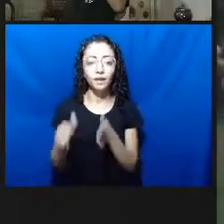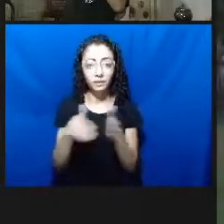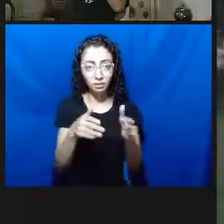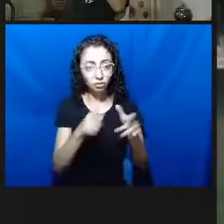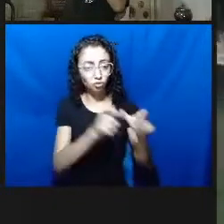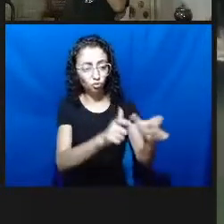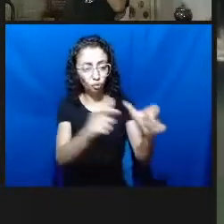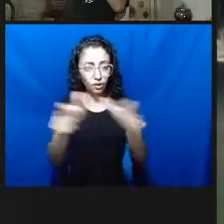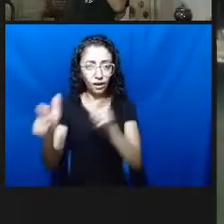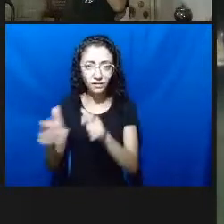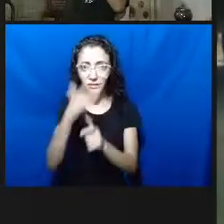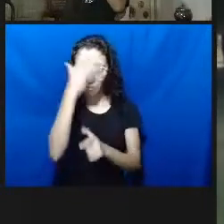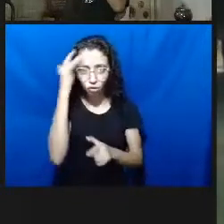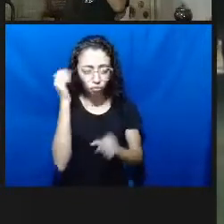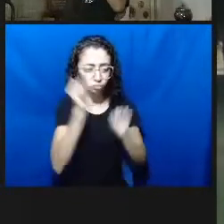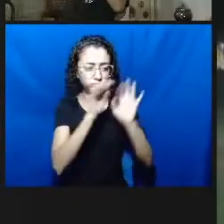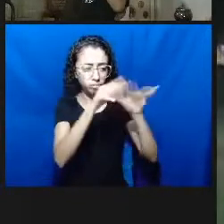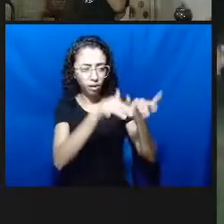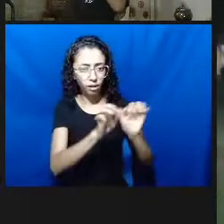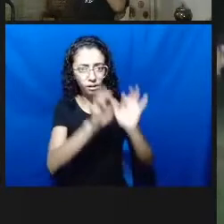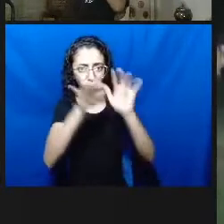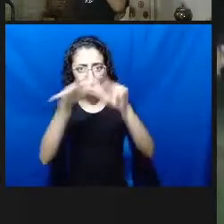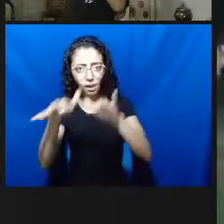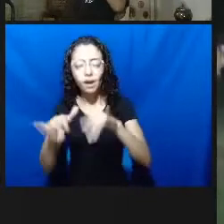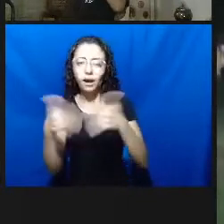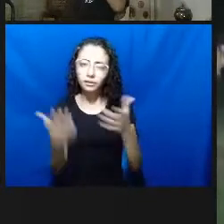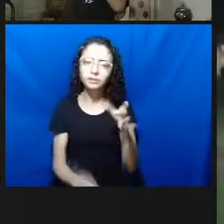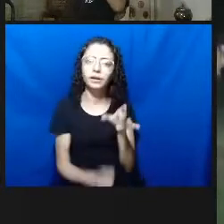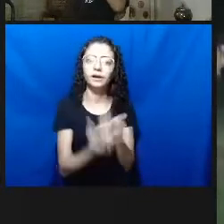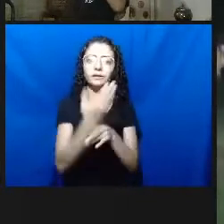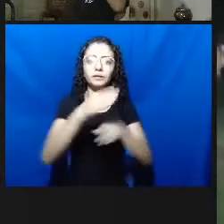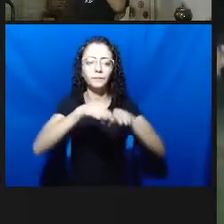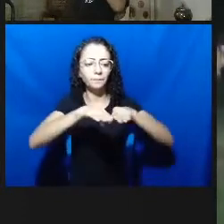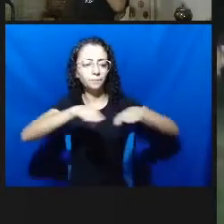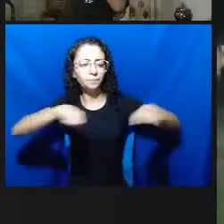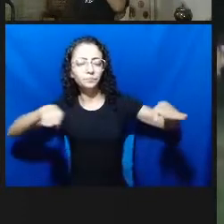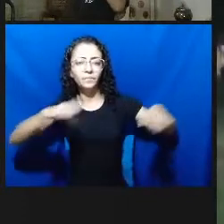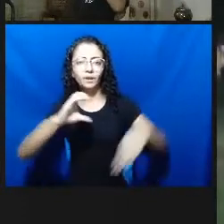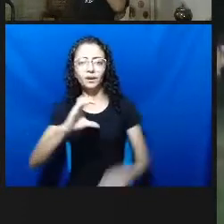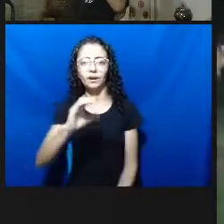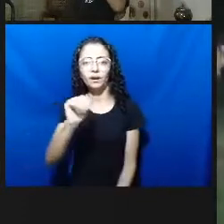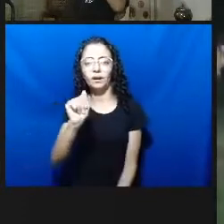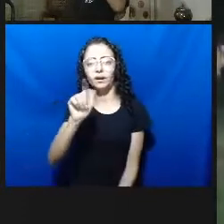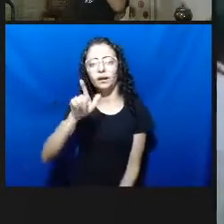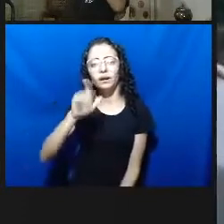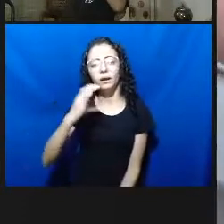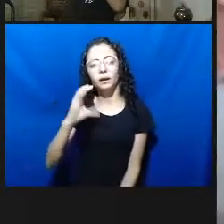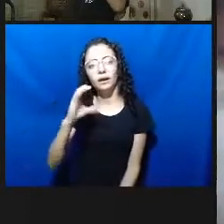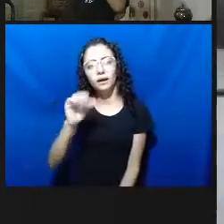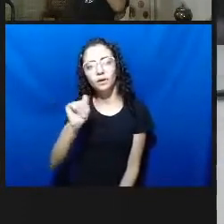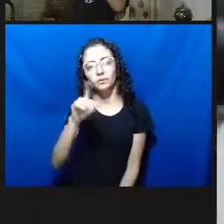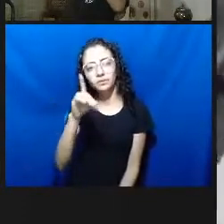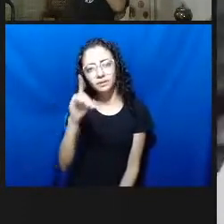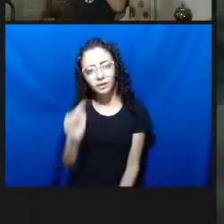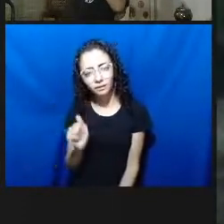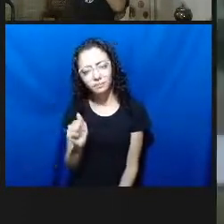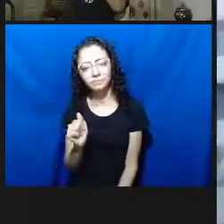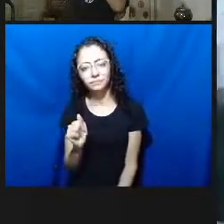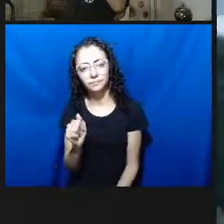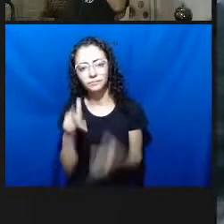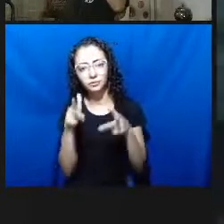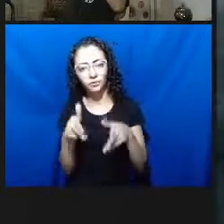aqui, esses caminhos, essas calçadas, trajetórias criadas pelas pessoas.